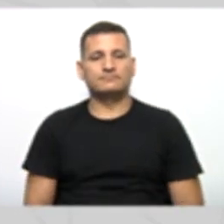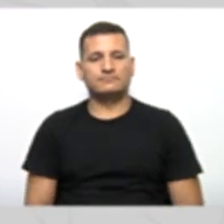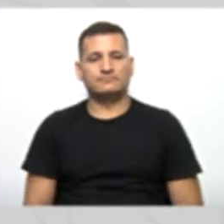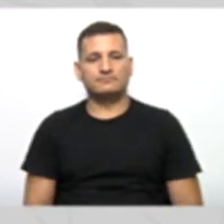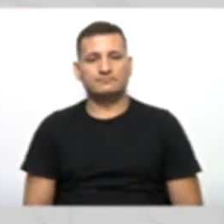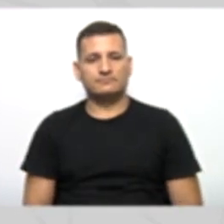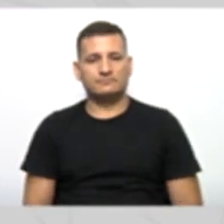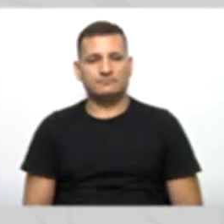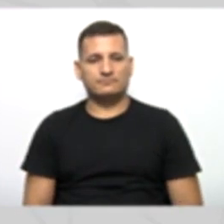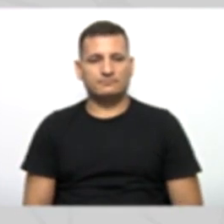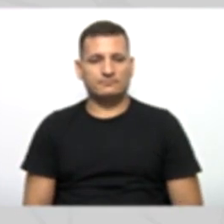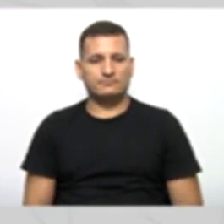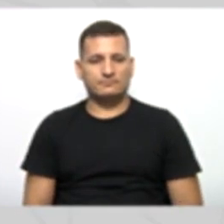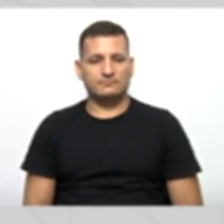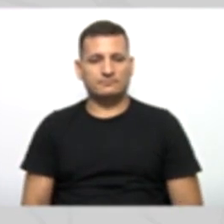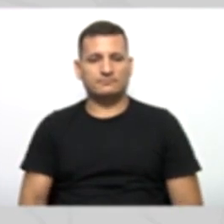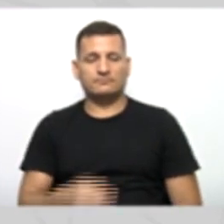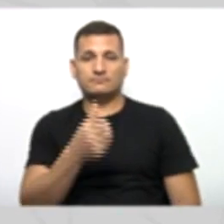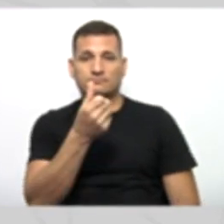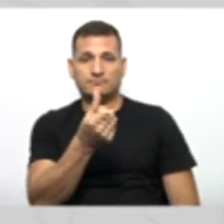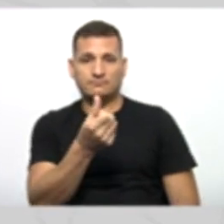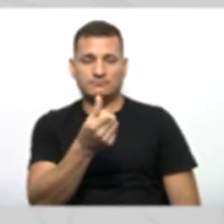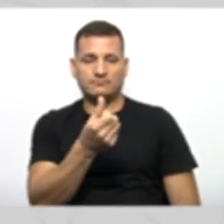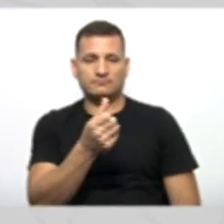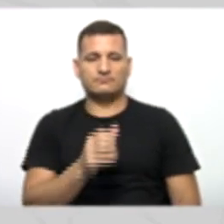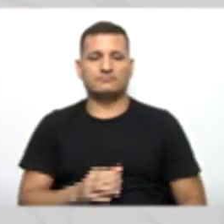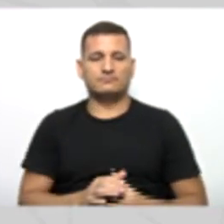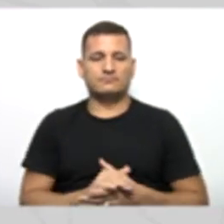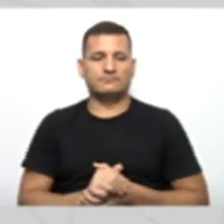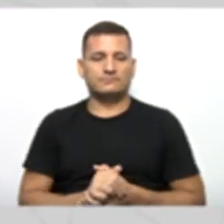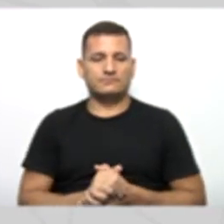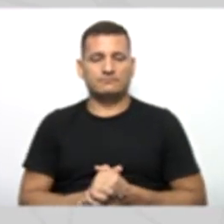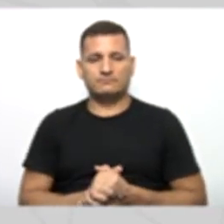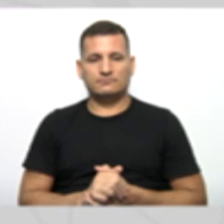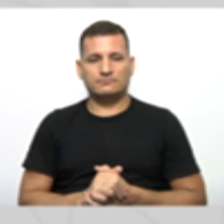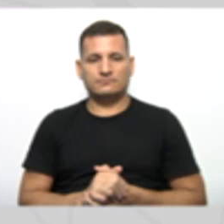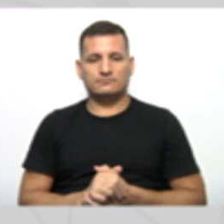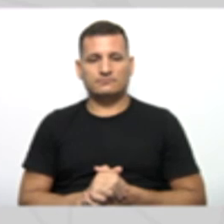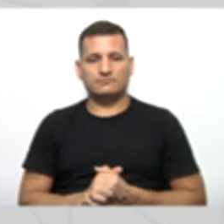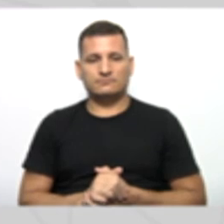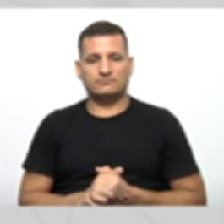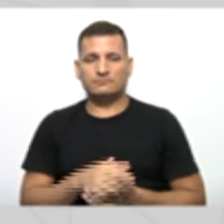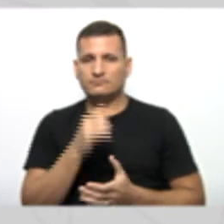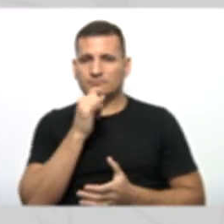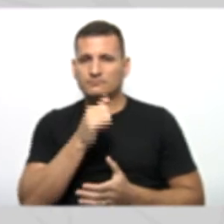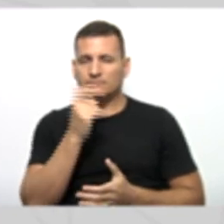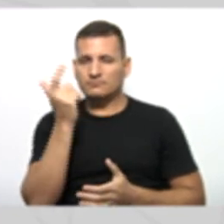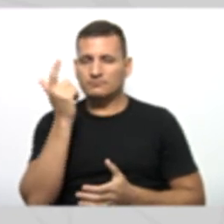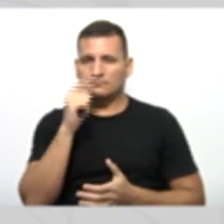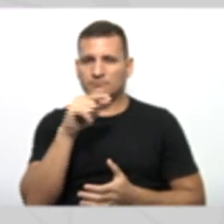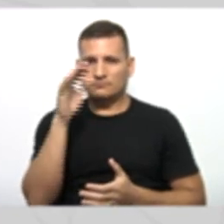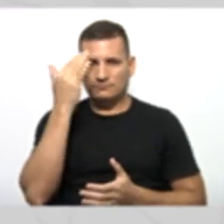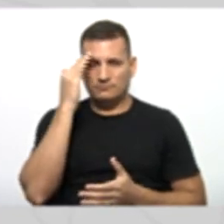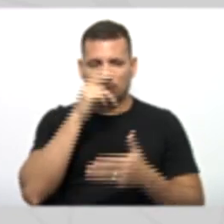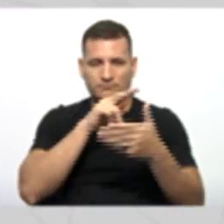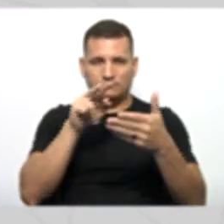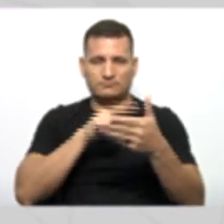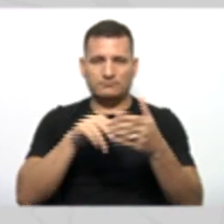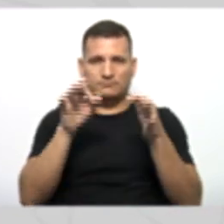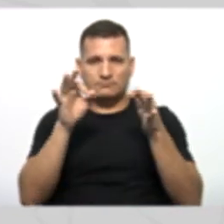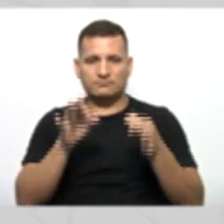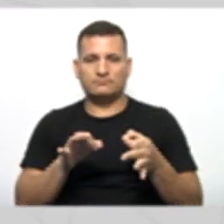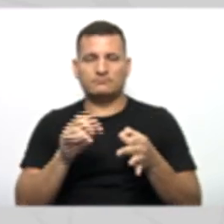E aqui, ó, a questão 6, ó, quem conseguiu interpretar corretamente, respondeu aí que